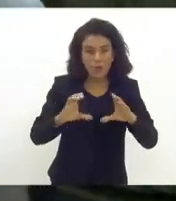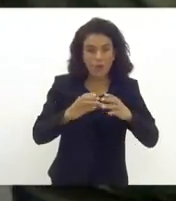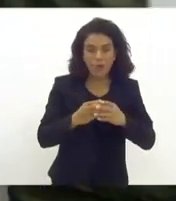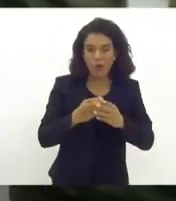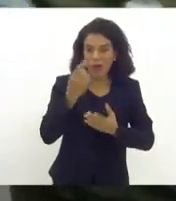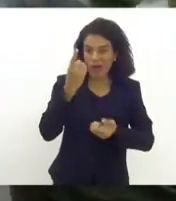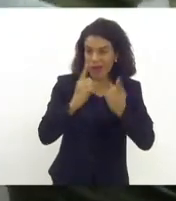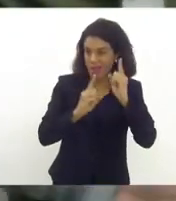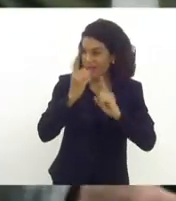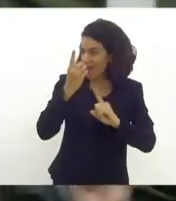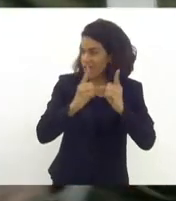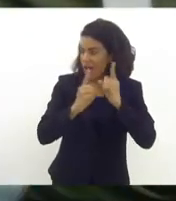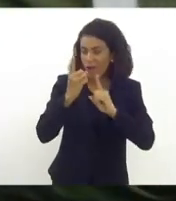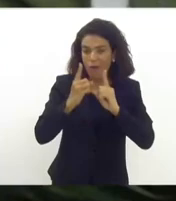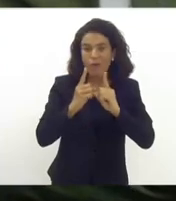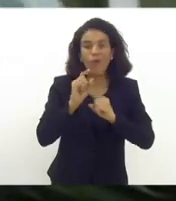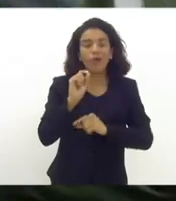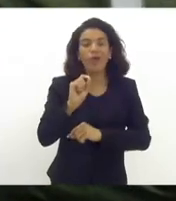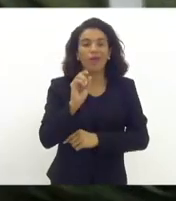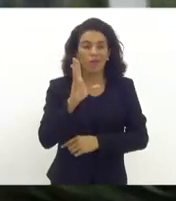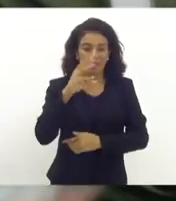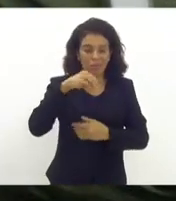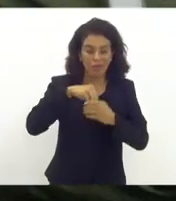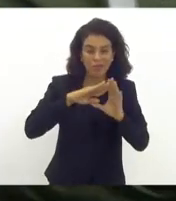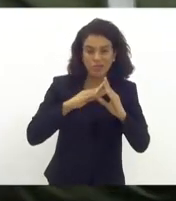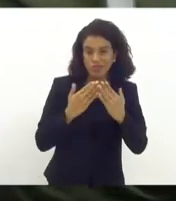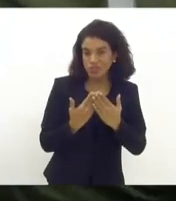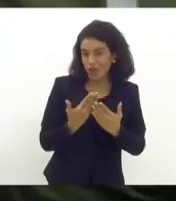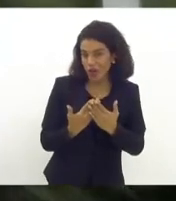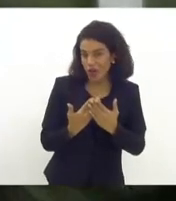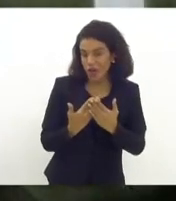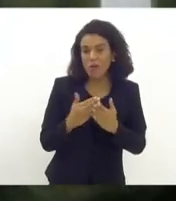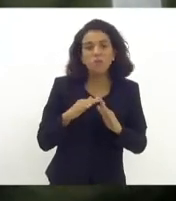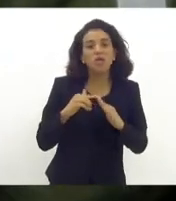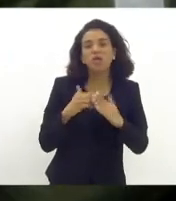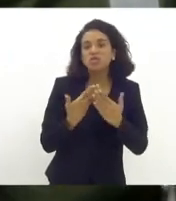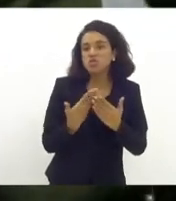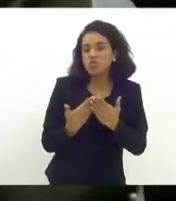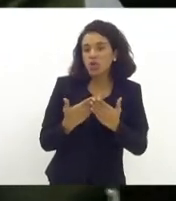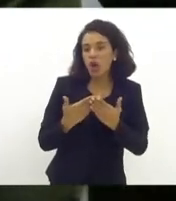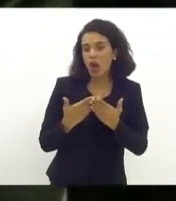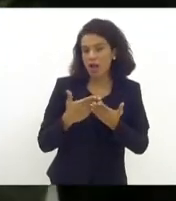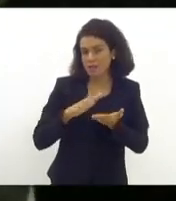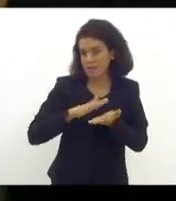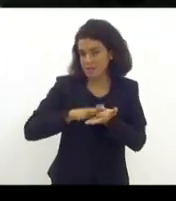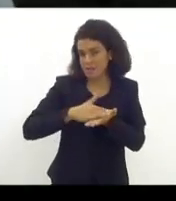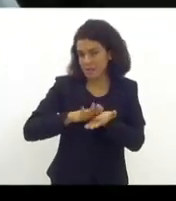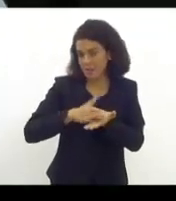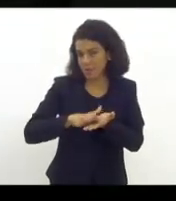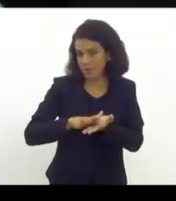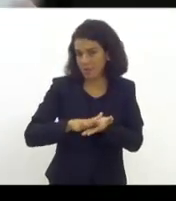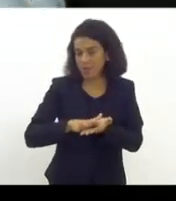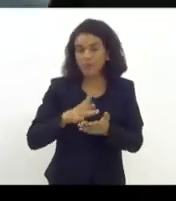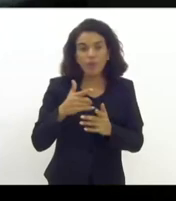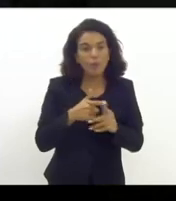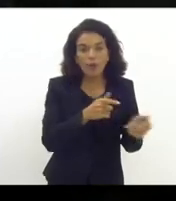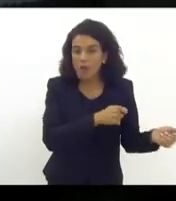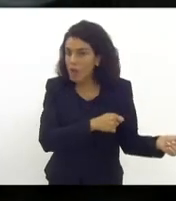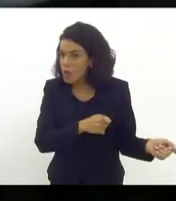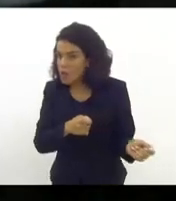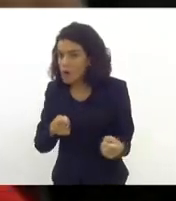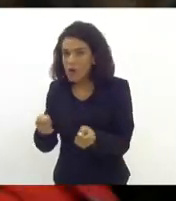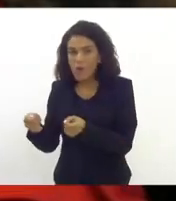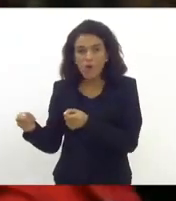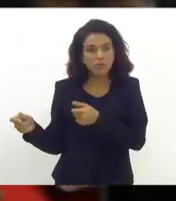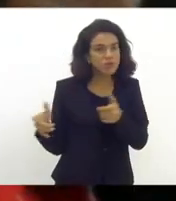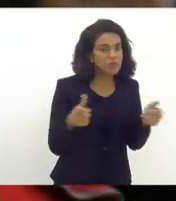poderiam estar dentro de uma escola dentro de uma de uma escola de samba Por que que escola de samba sistema escola de samba porque é uma coisa corriqueira é uma coisa